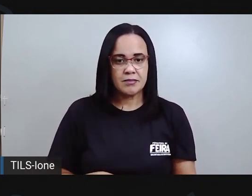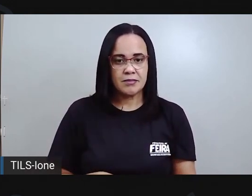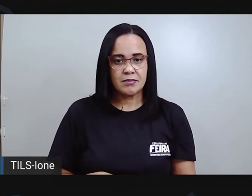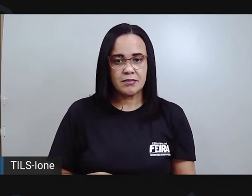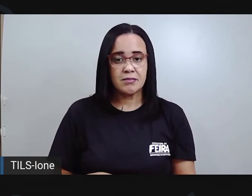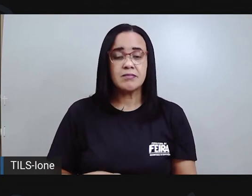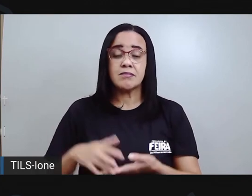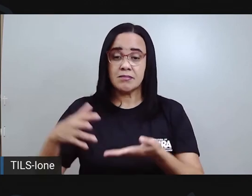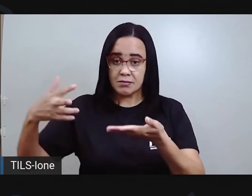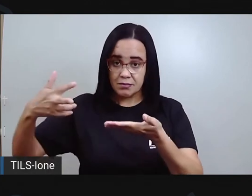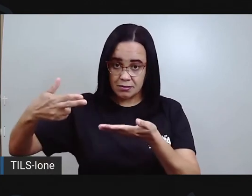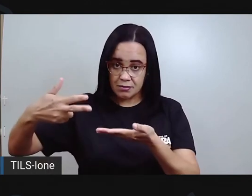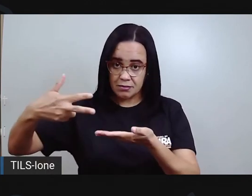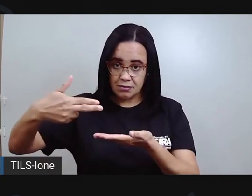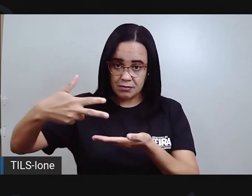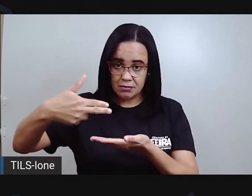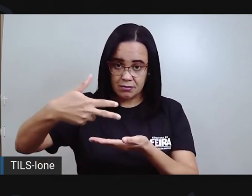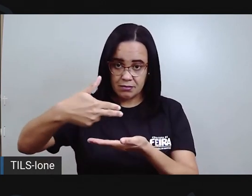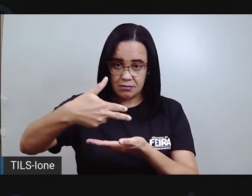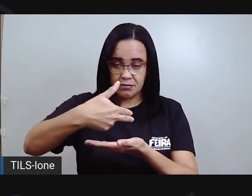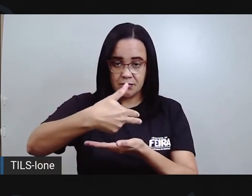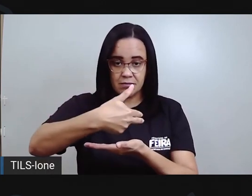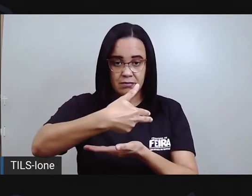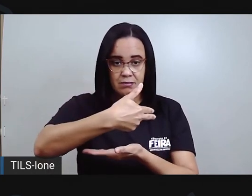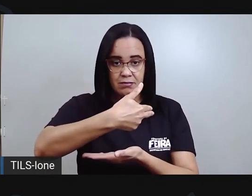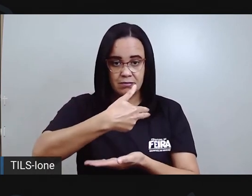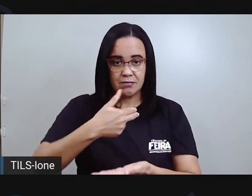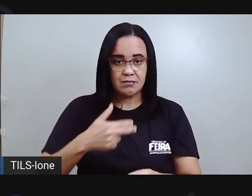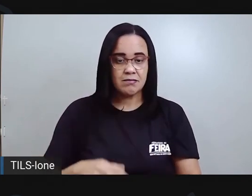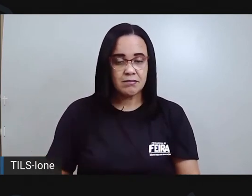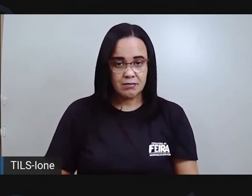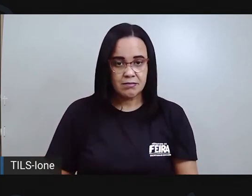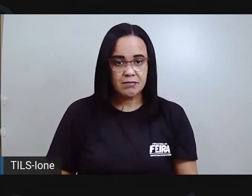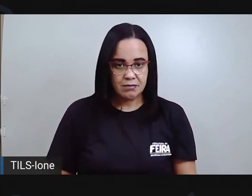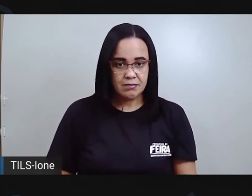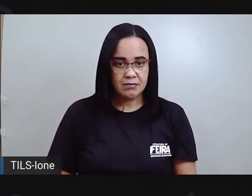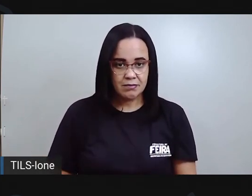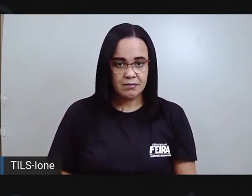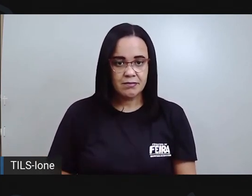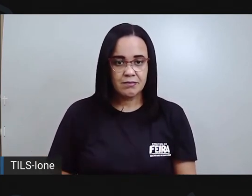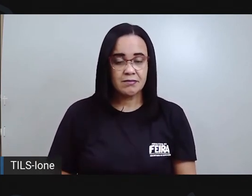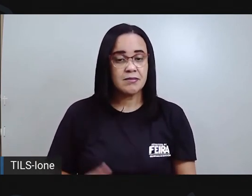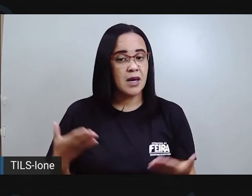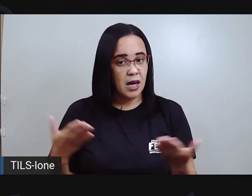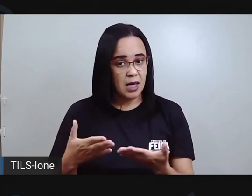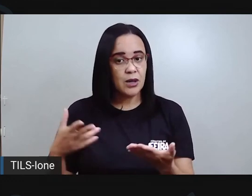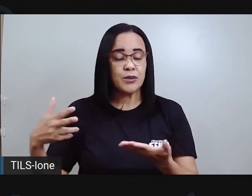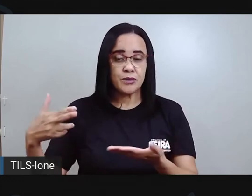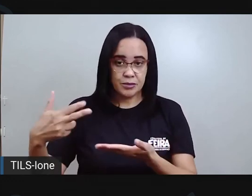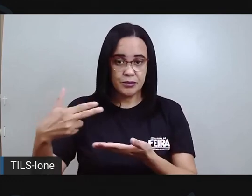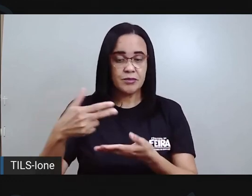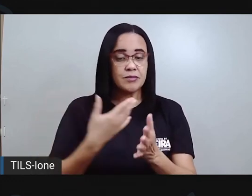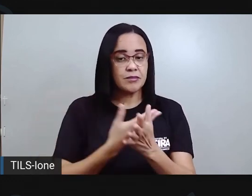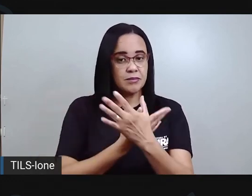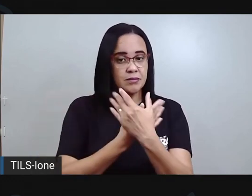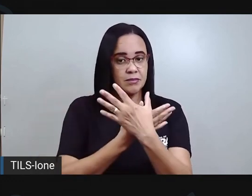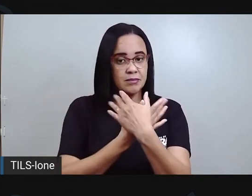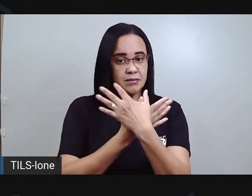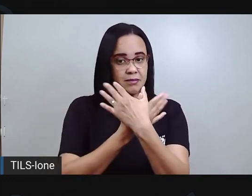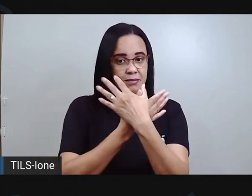a tesoura e nós vamos começar a cortar a nossa